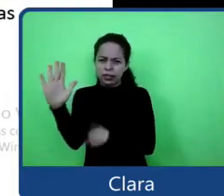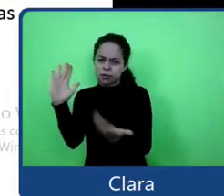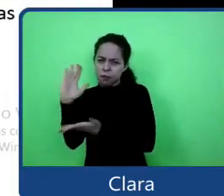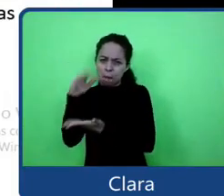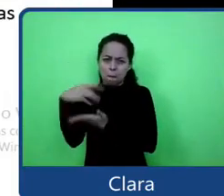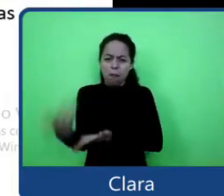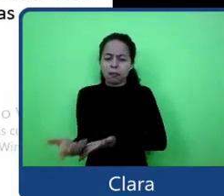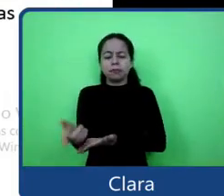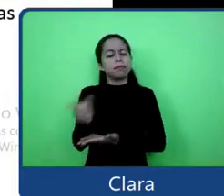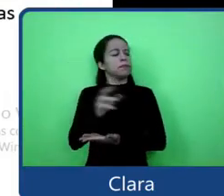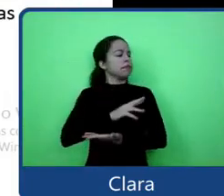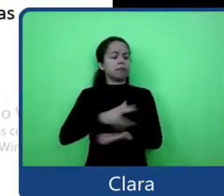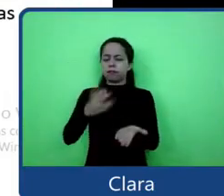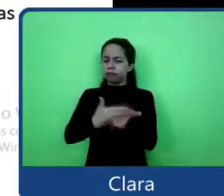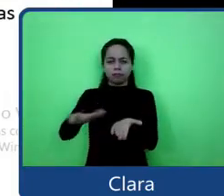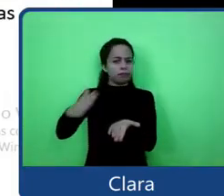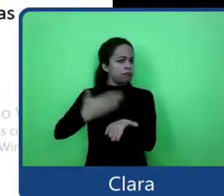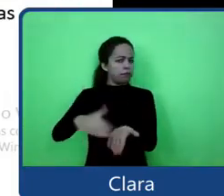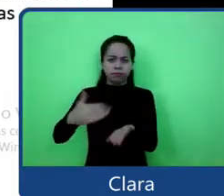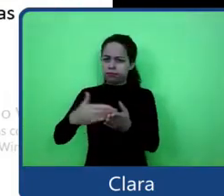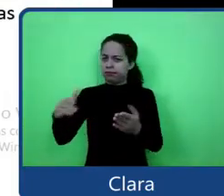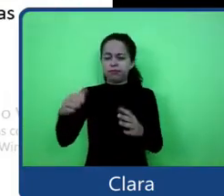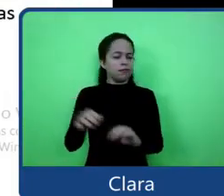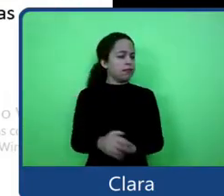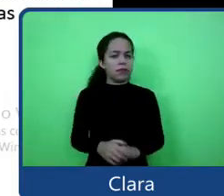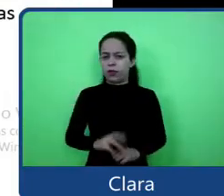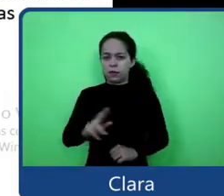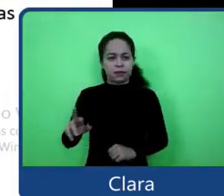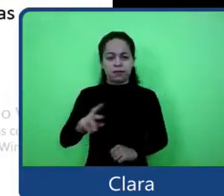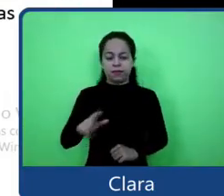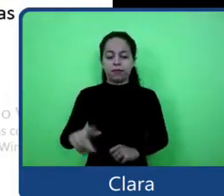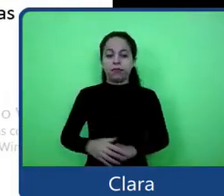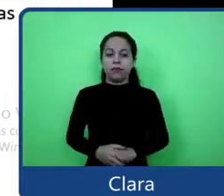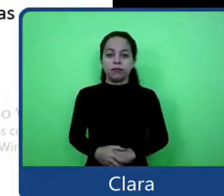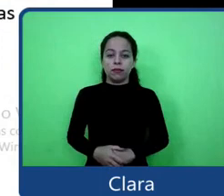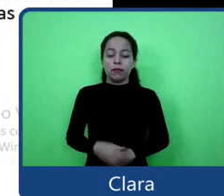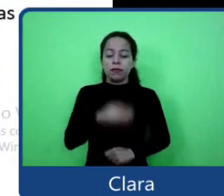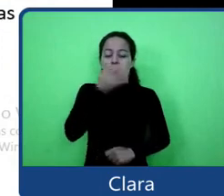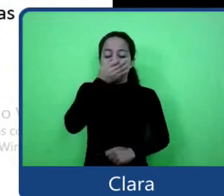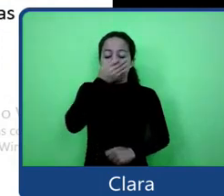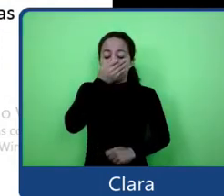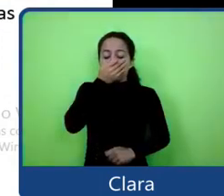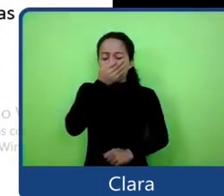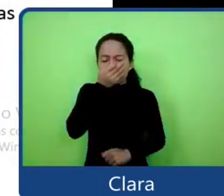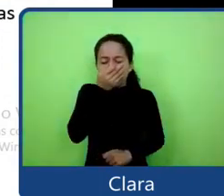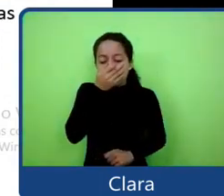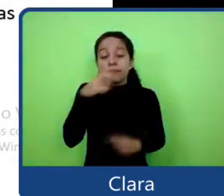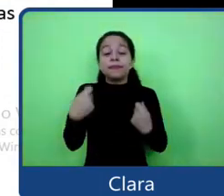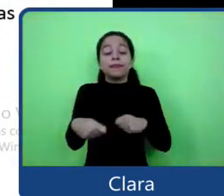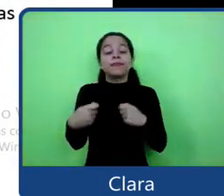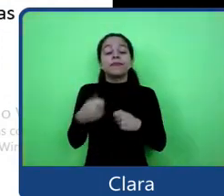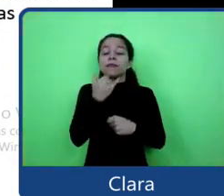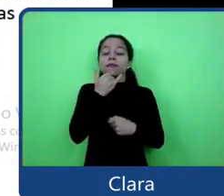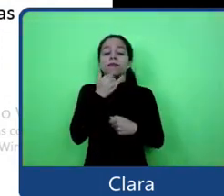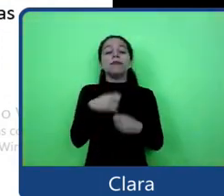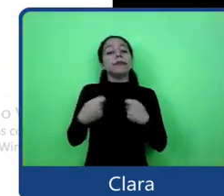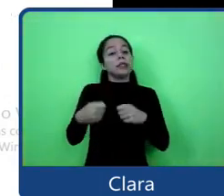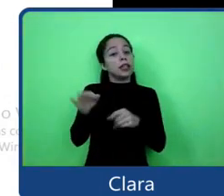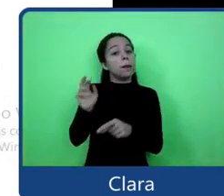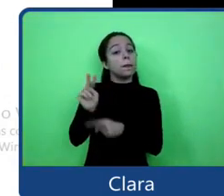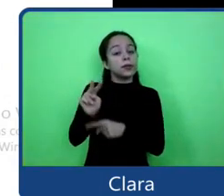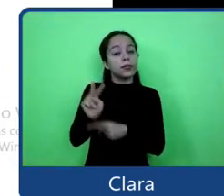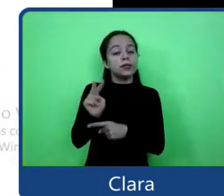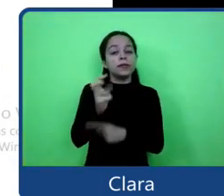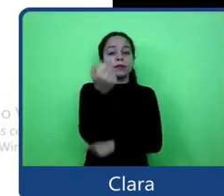Então, a gente deve proteger nossas florestas e isso não vai influenciar na produção de